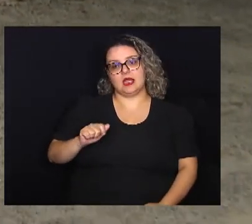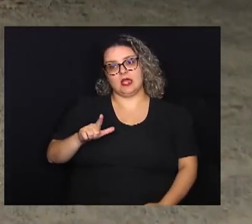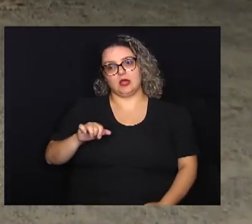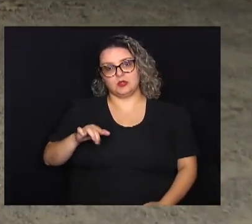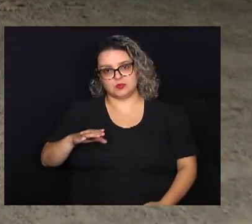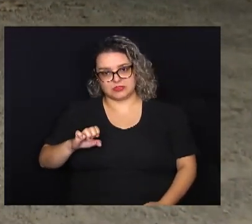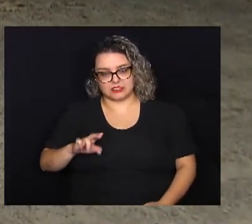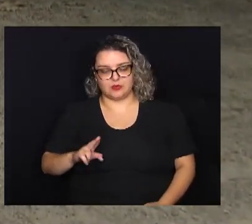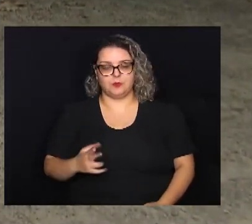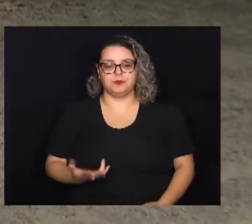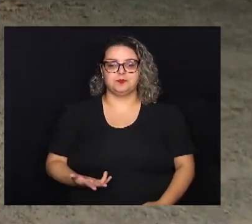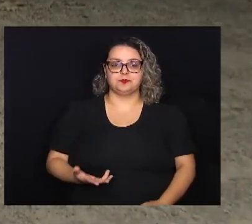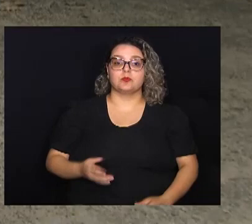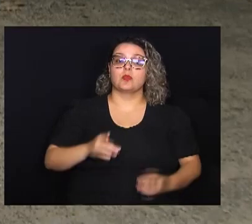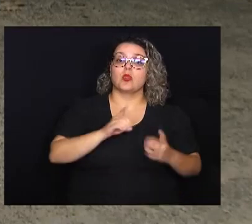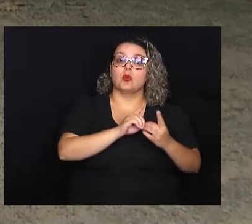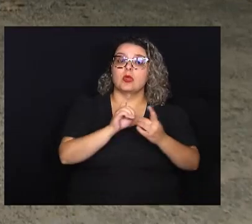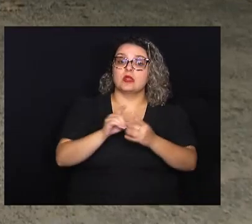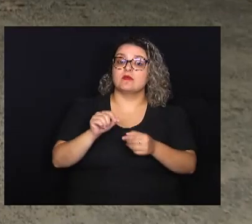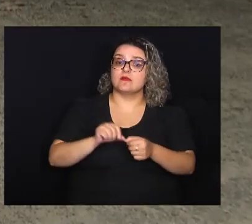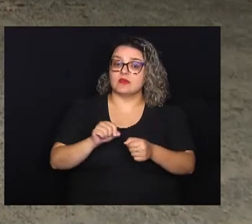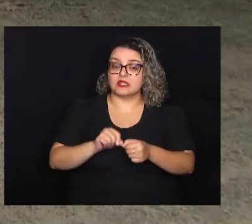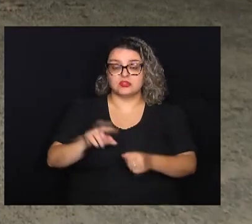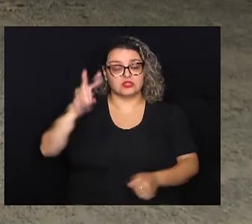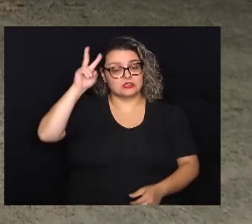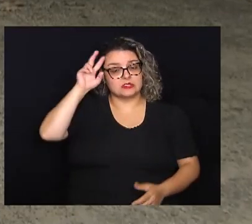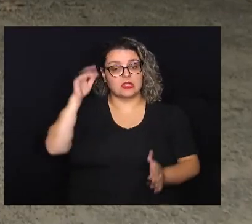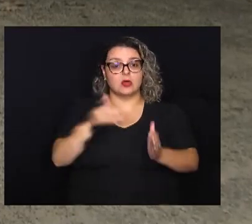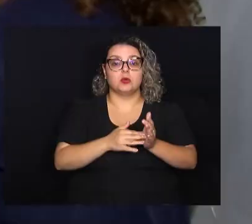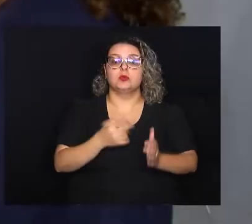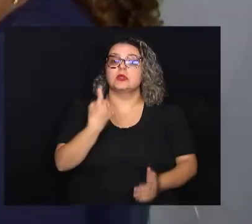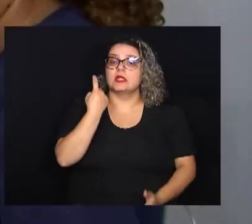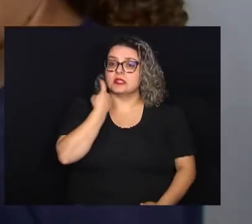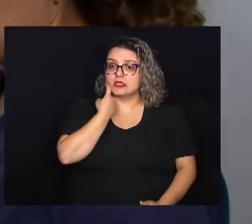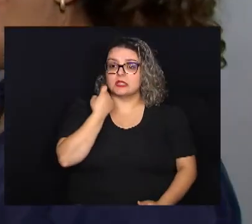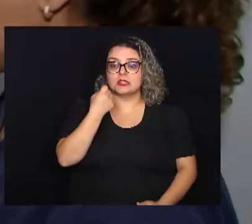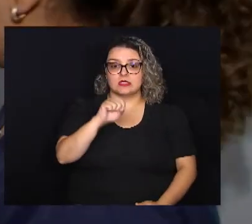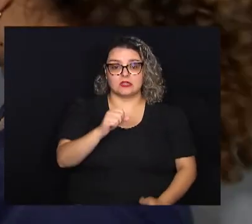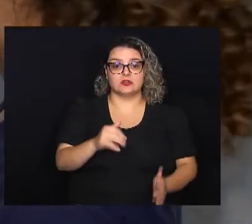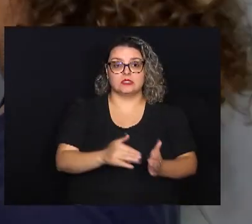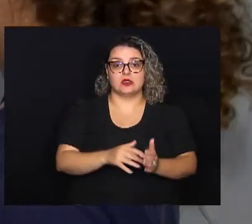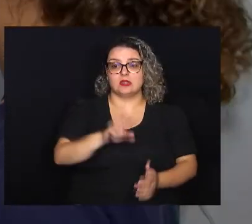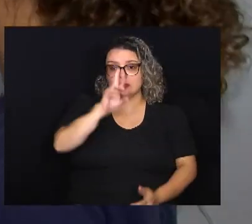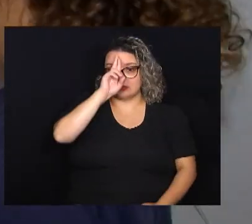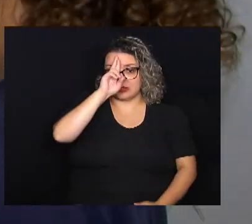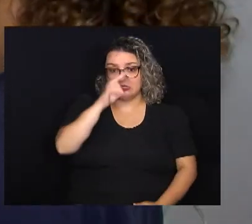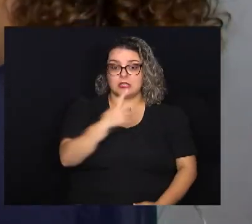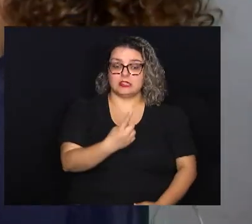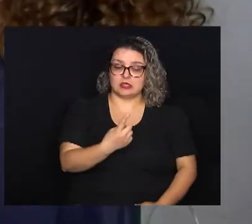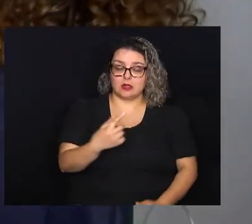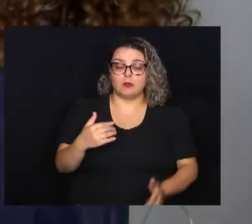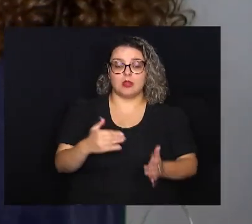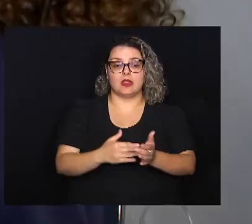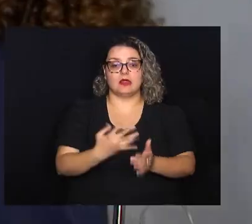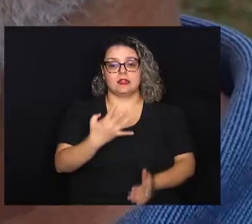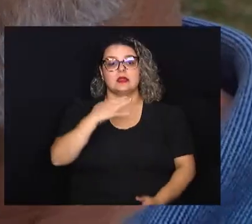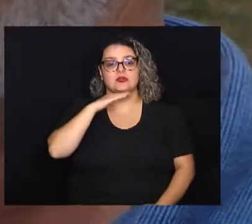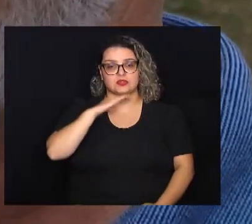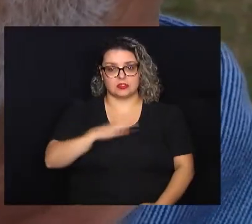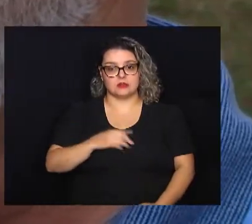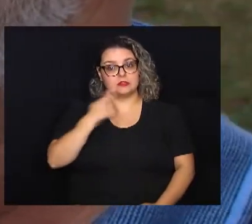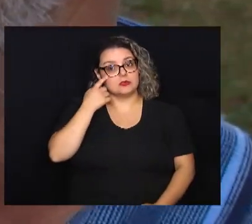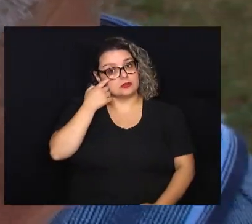o atendimento é realizado de segunda a sexta das oito ao meio-dia e da uma as quatro da tarde